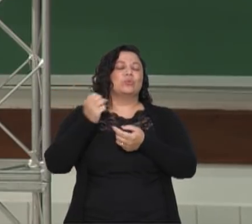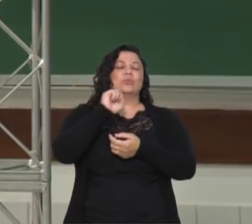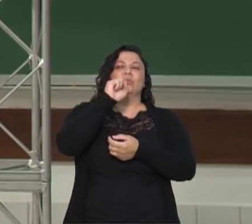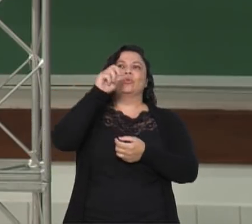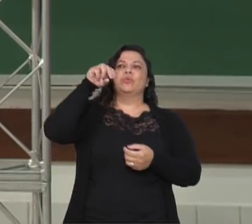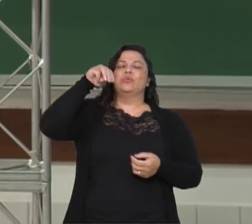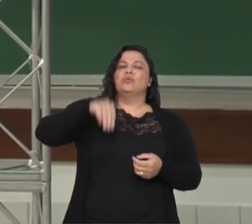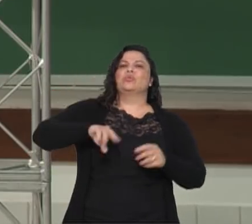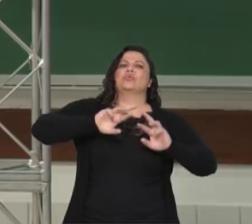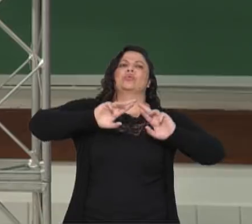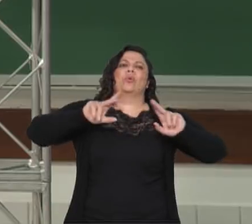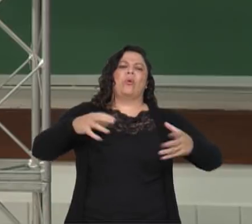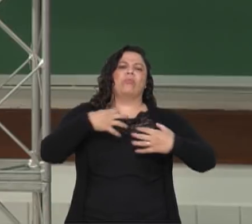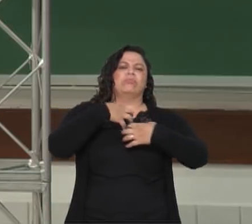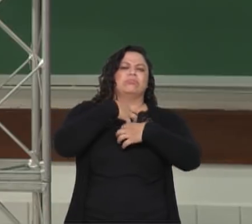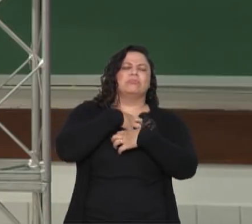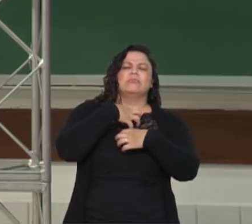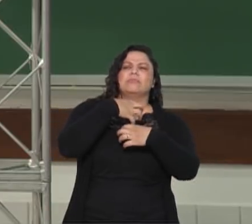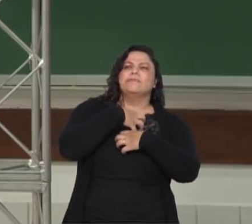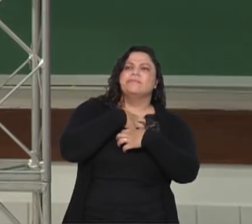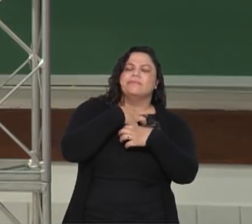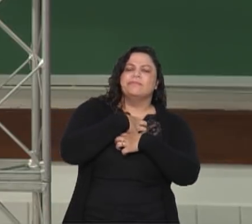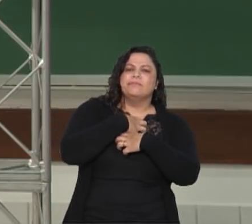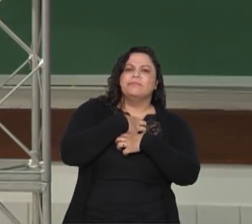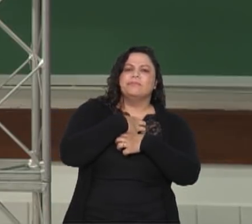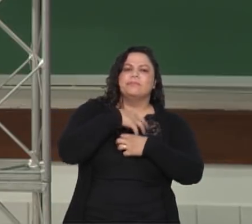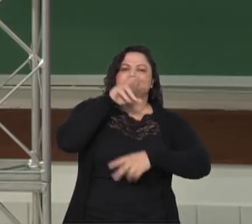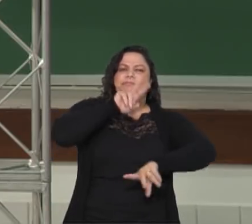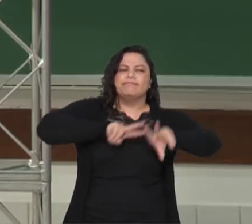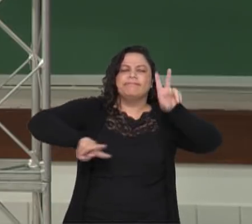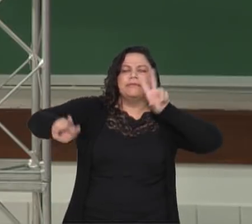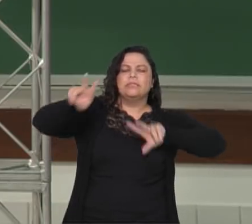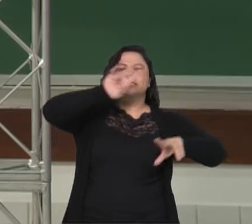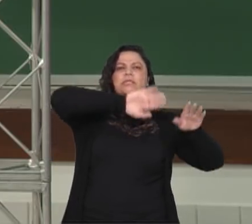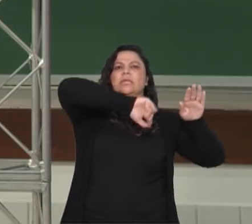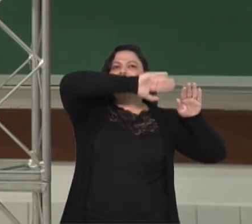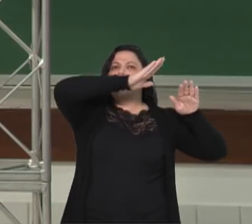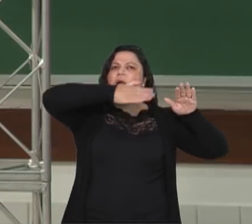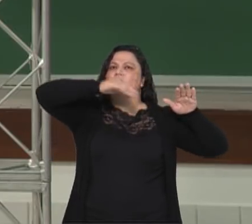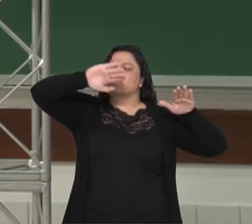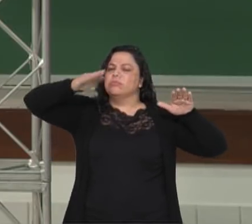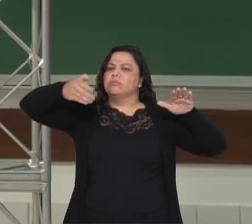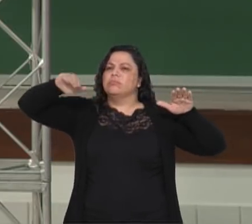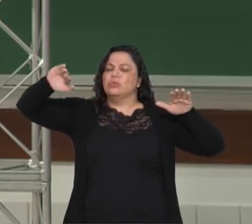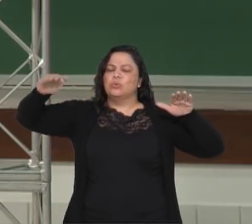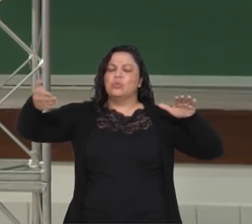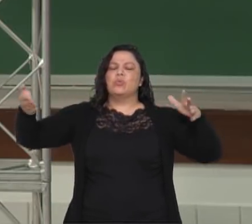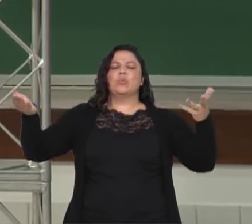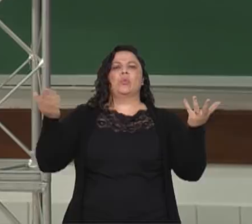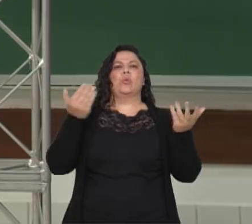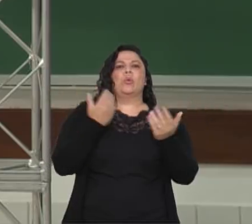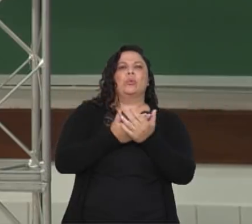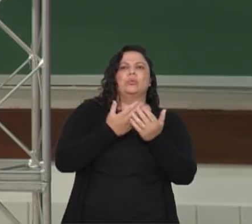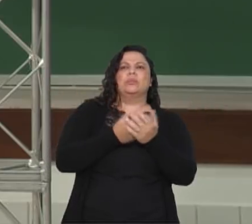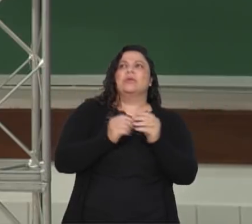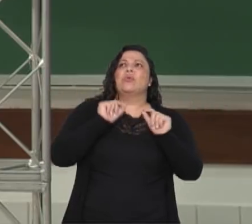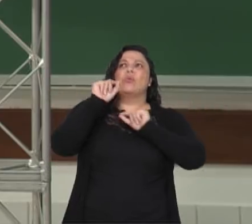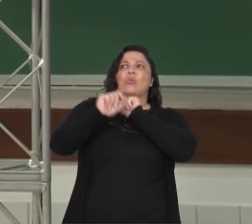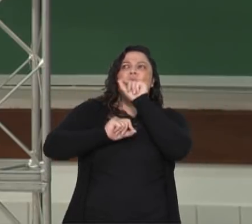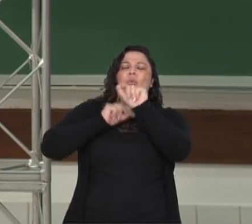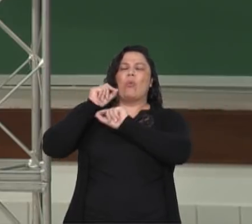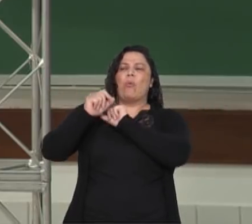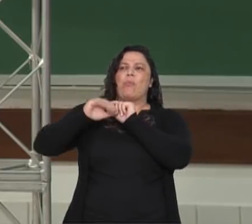da maneira como o som se faz em ondas, que isso é um estudo da acústica, como ele chega até o